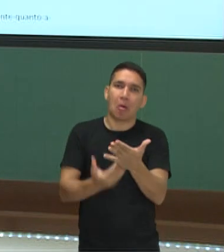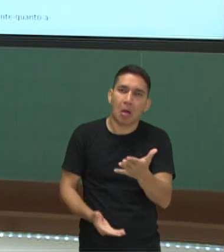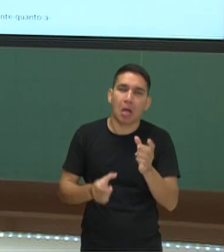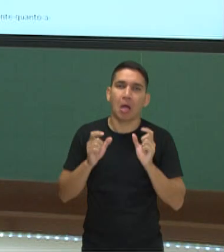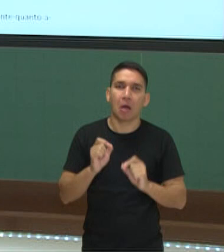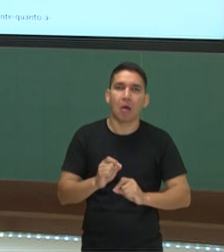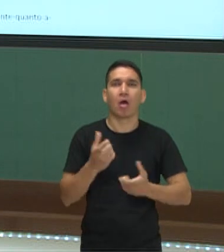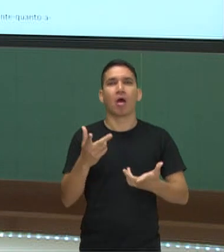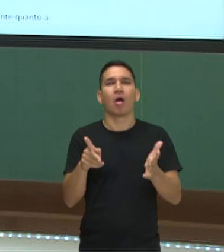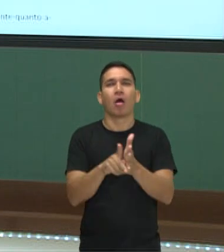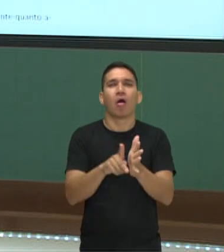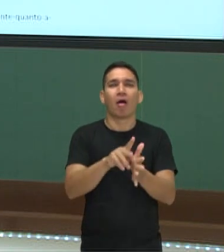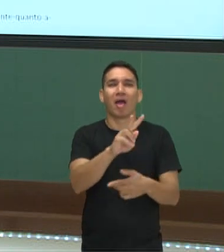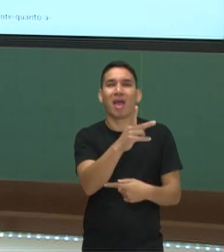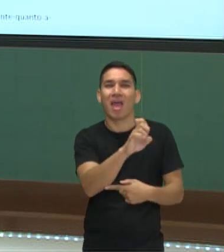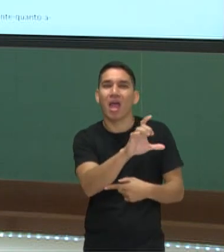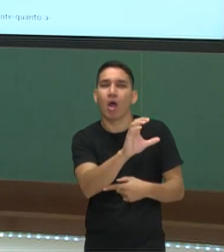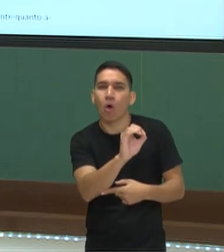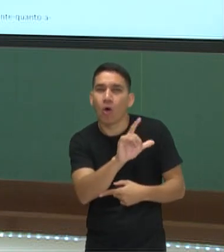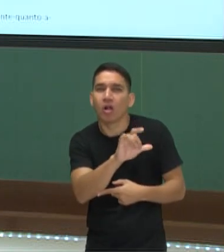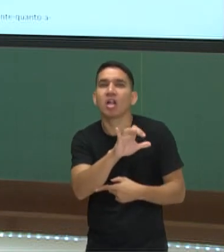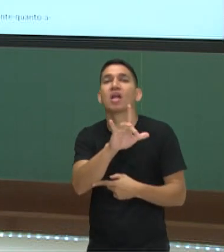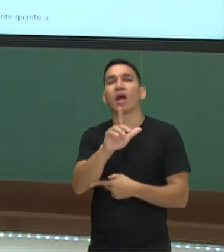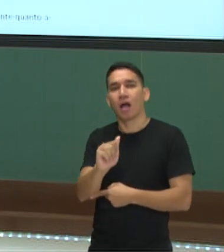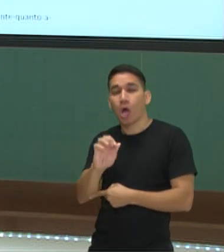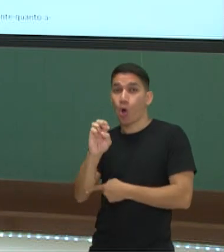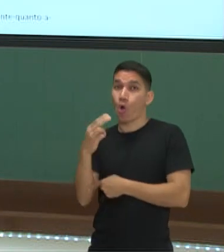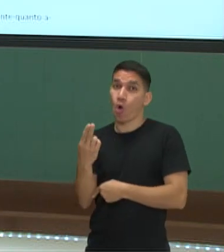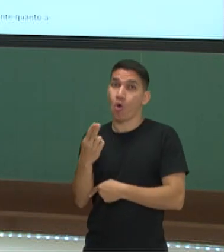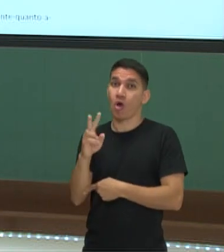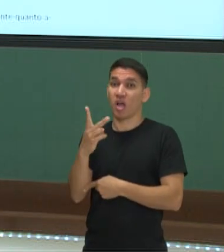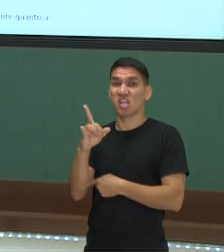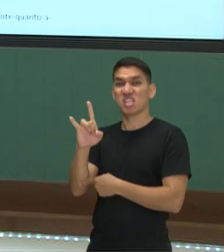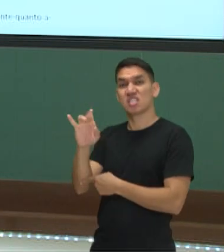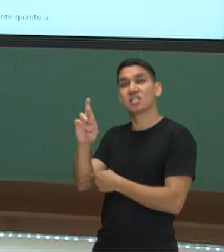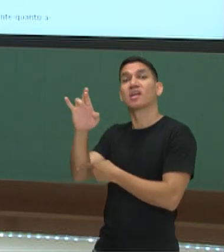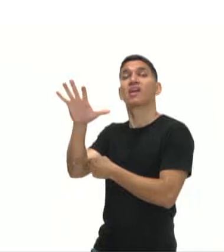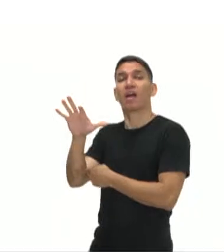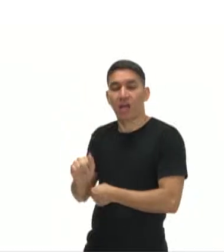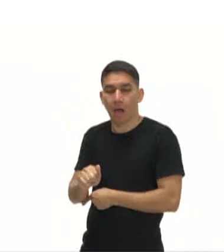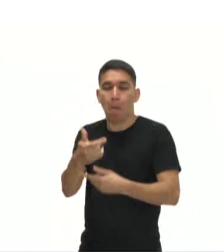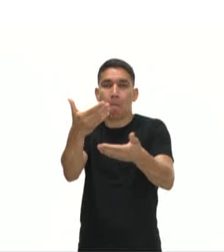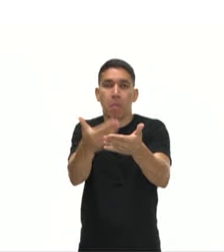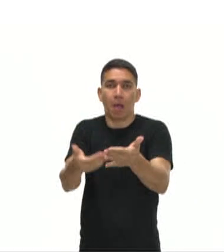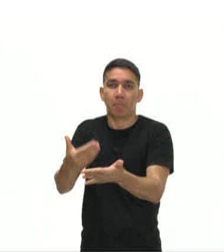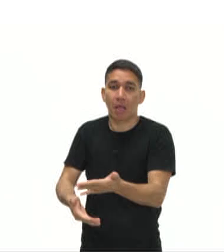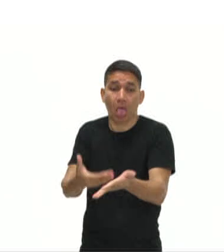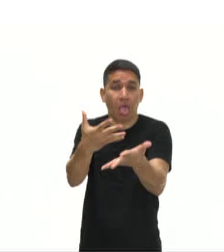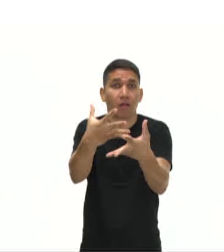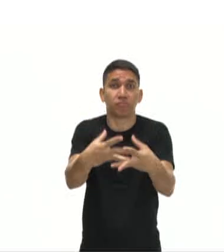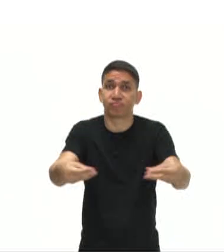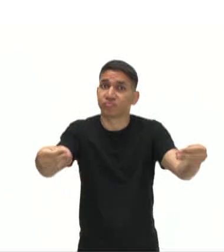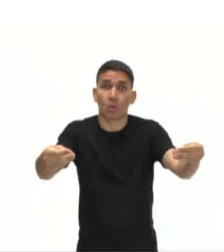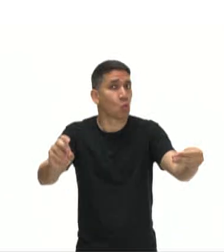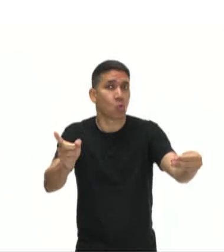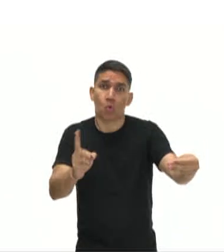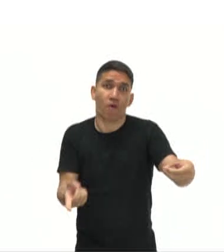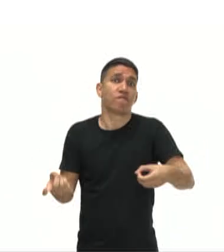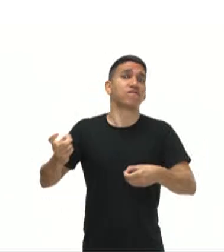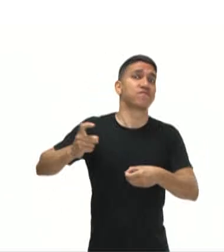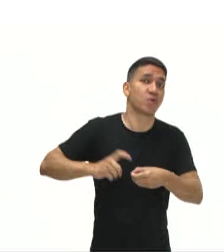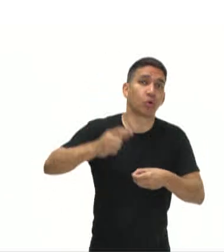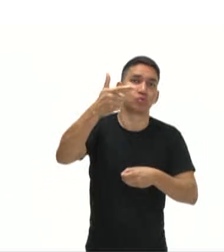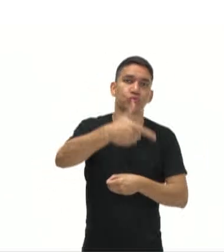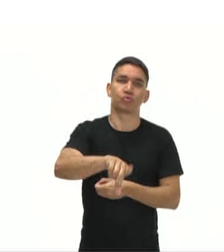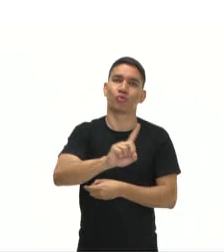hídrica, por desertificação ou por salinização, não recuperamos mais, pois o processo